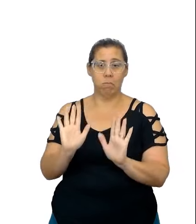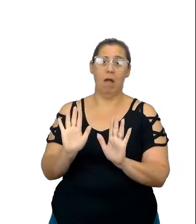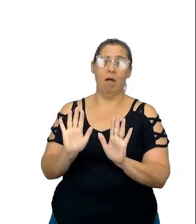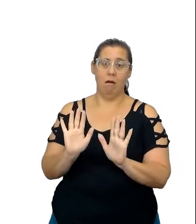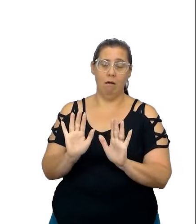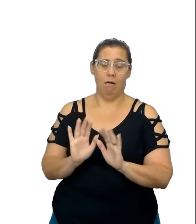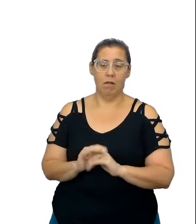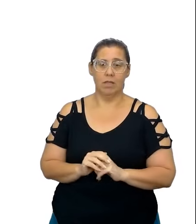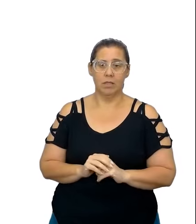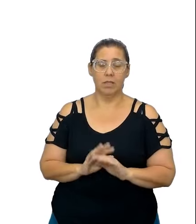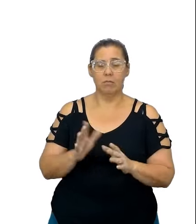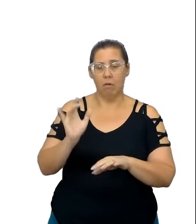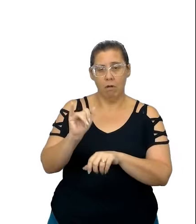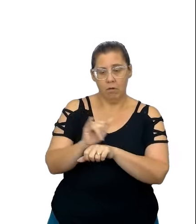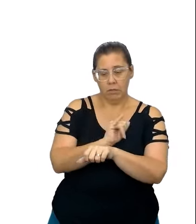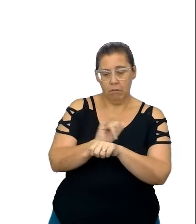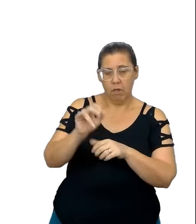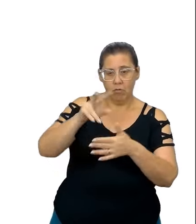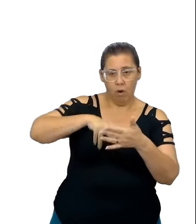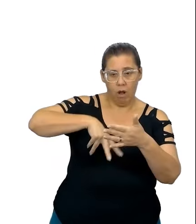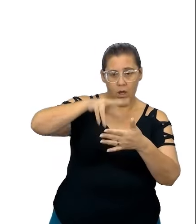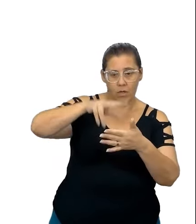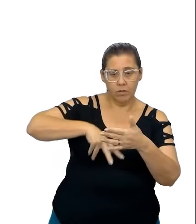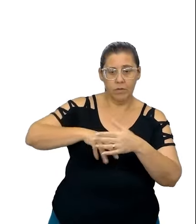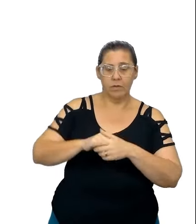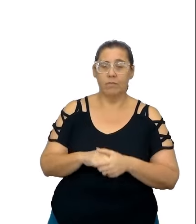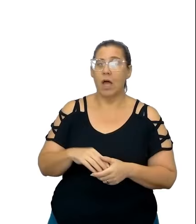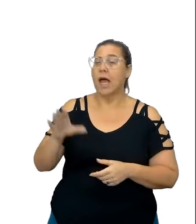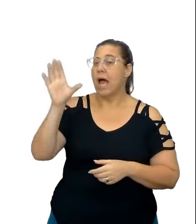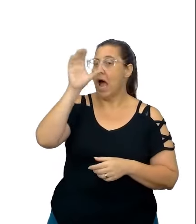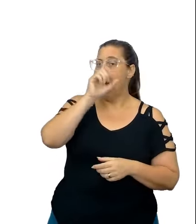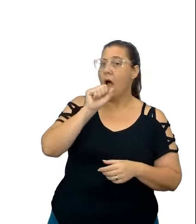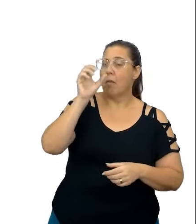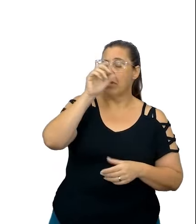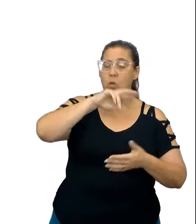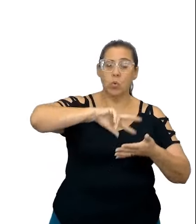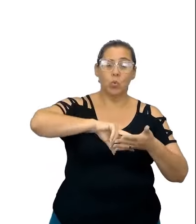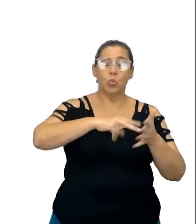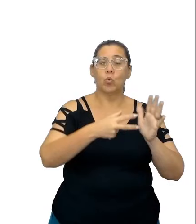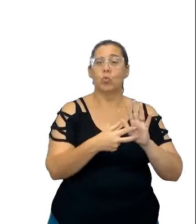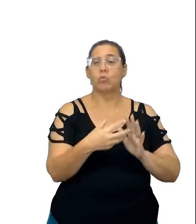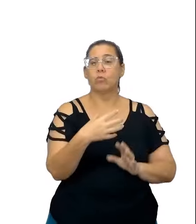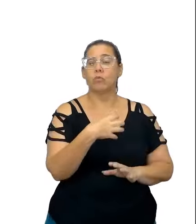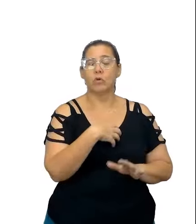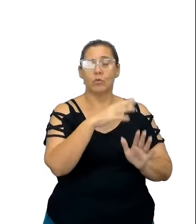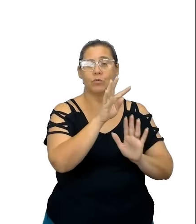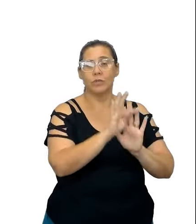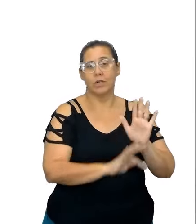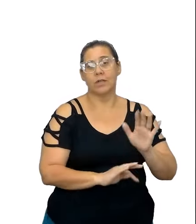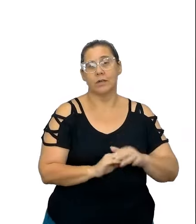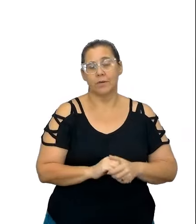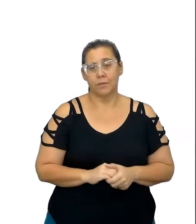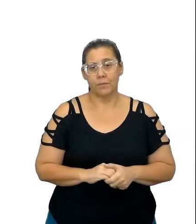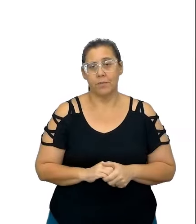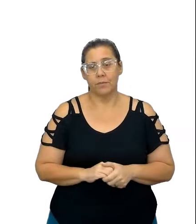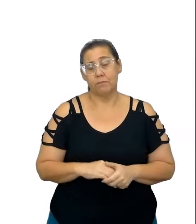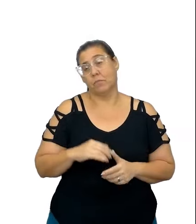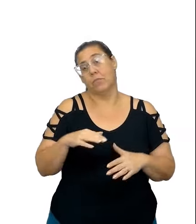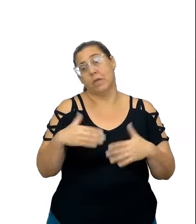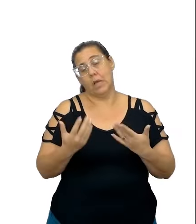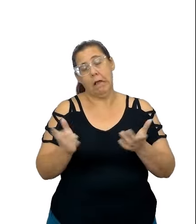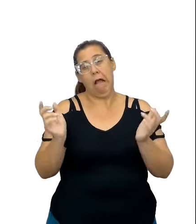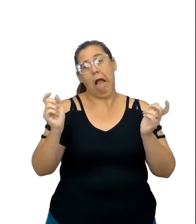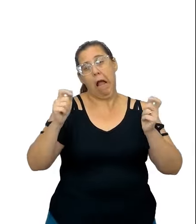conhecimento? Estratégia de leitura. Aprender os sentidos globais do texto. Ou seja, ser capaz